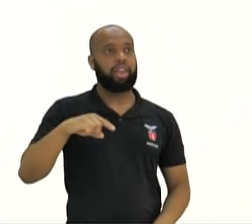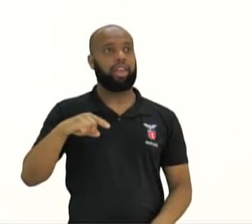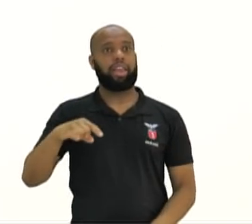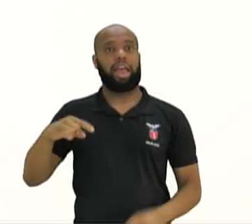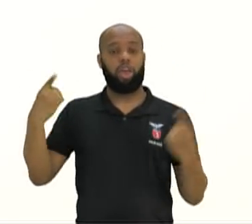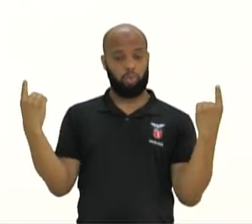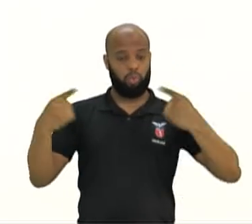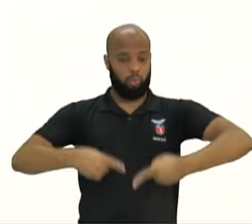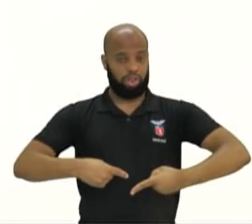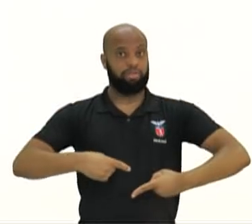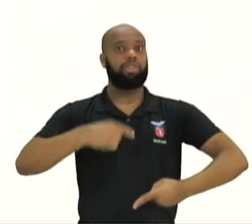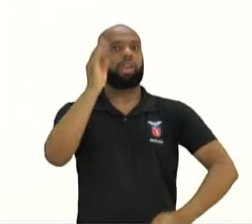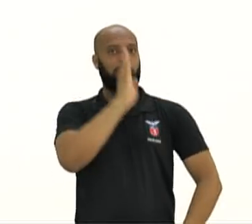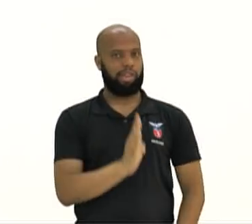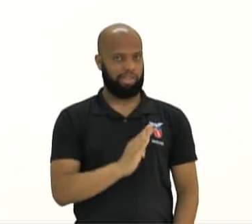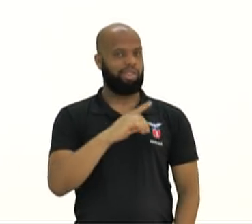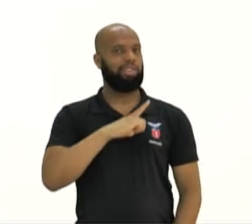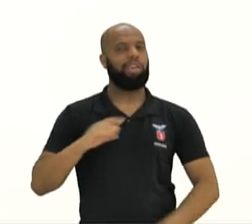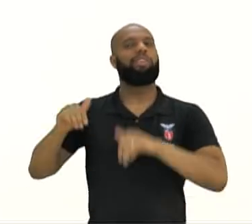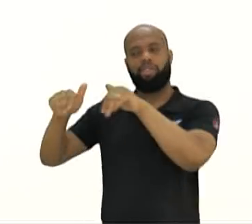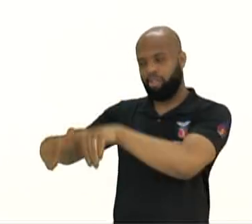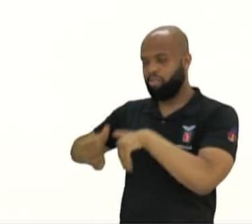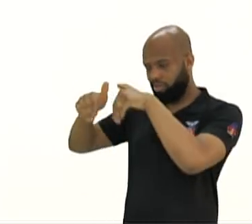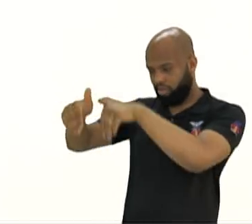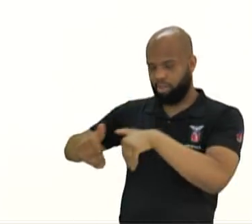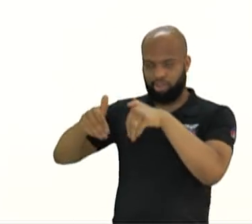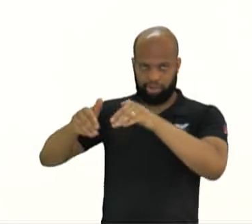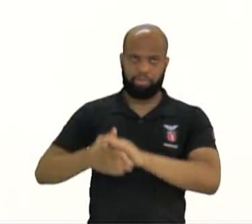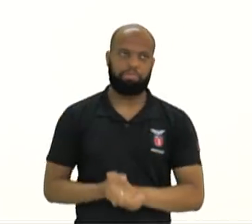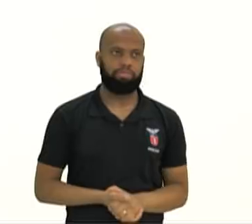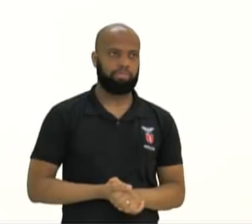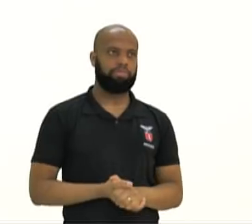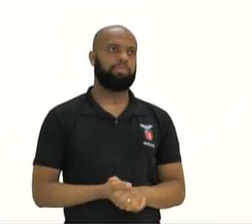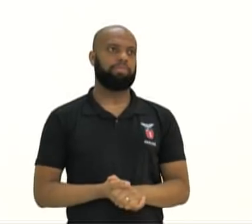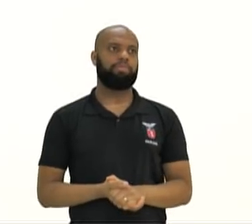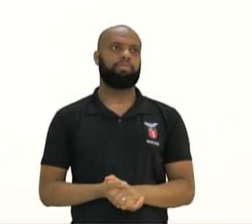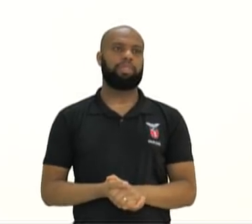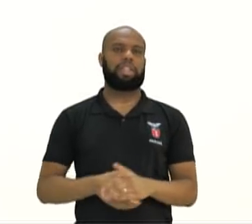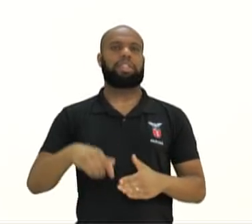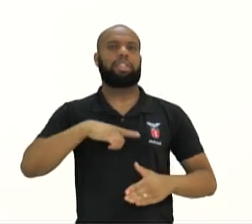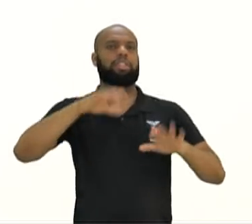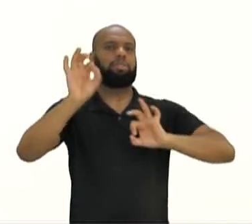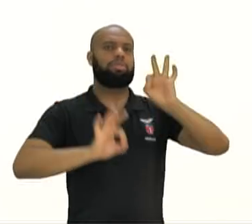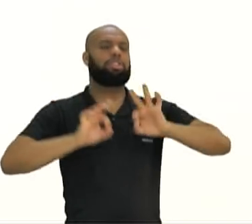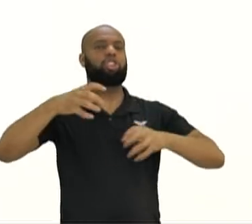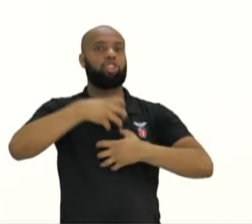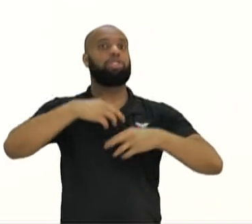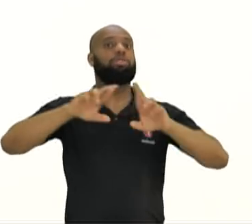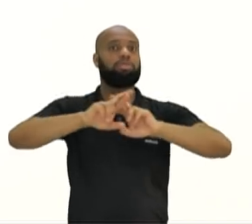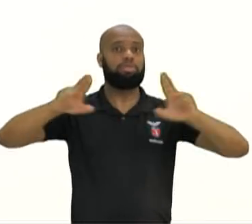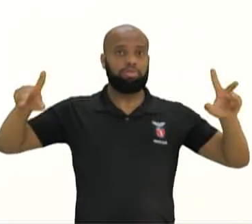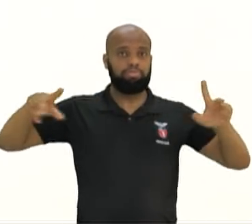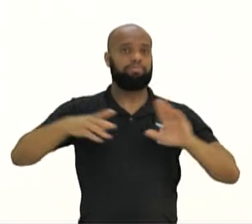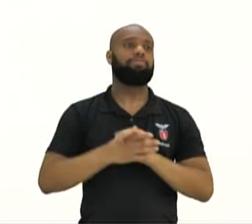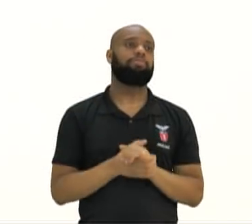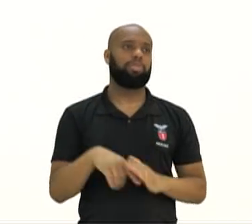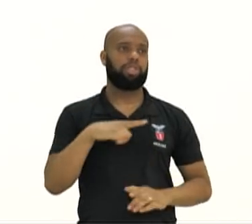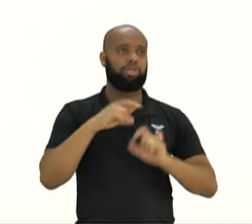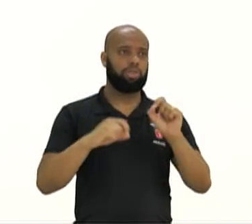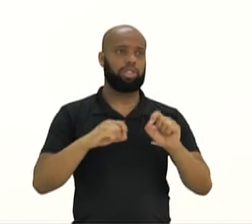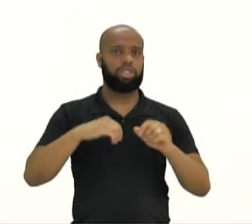maiores concorrentes no mercado mundial. Né? Lógico, com uma organização diferente, com